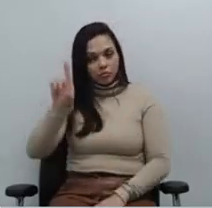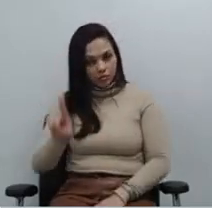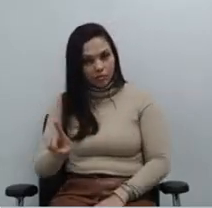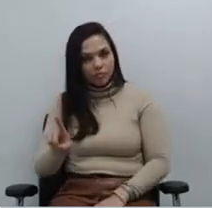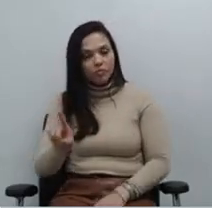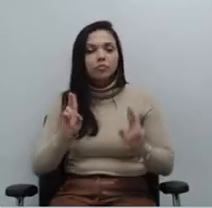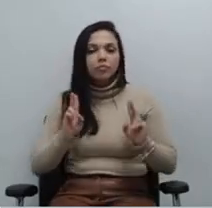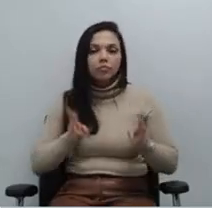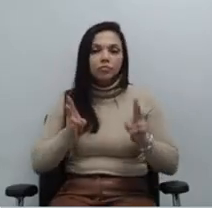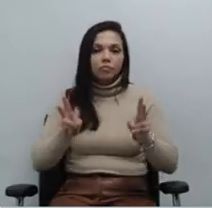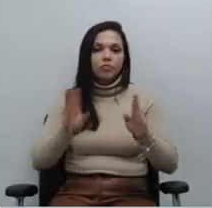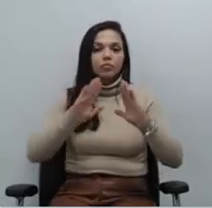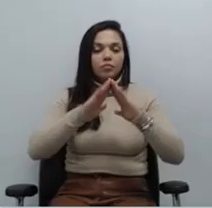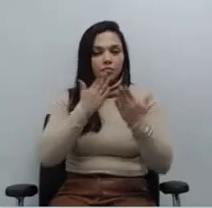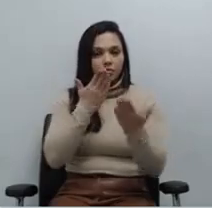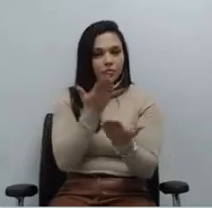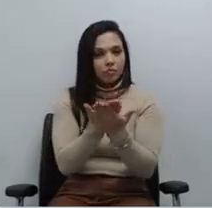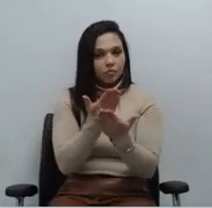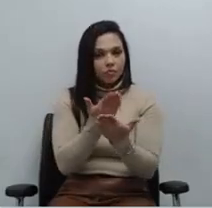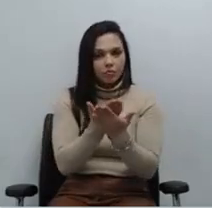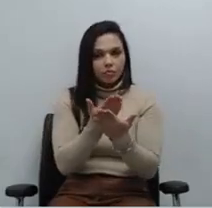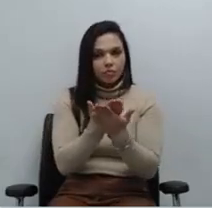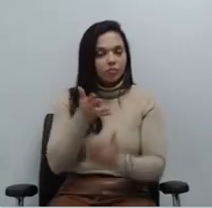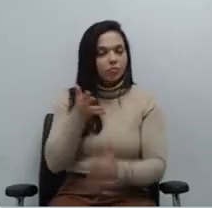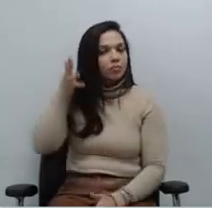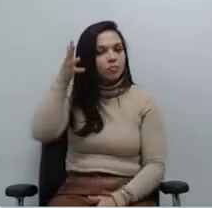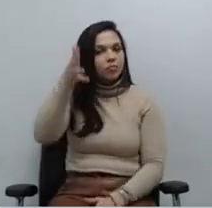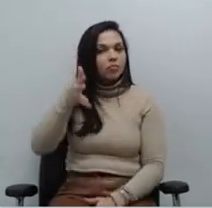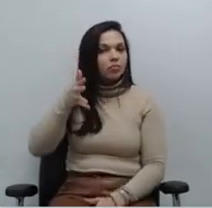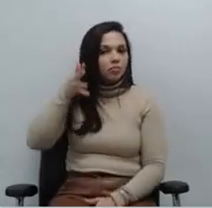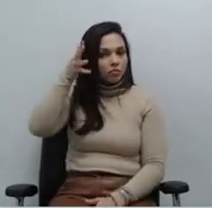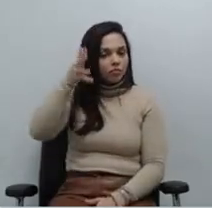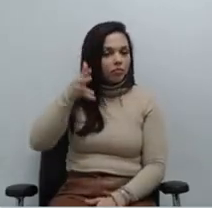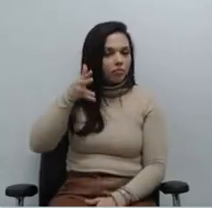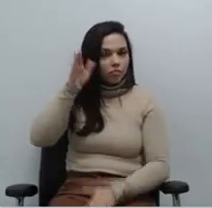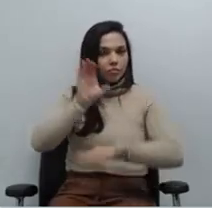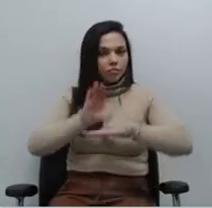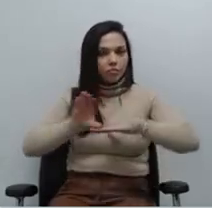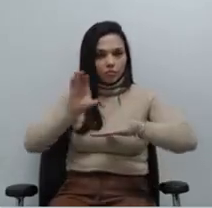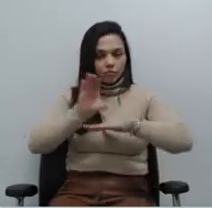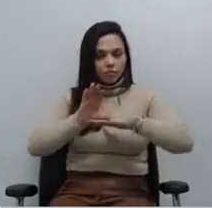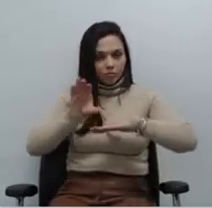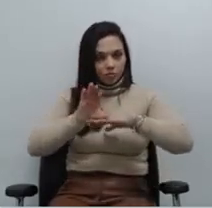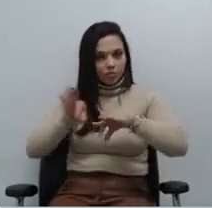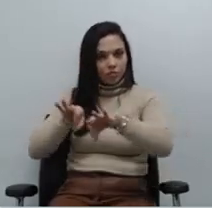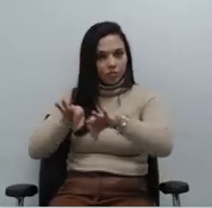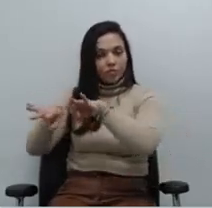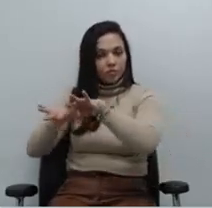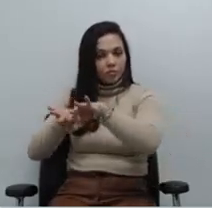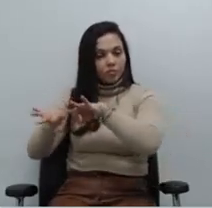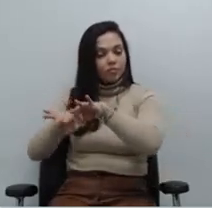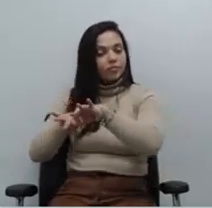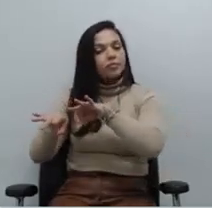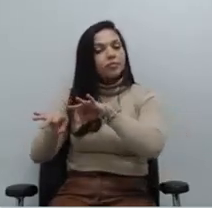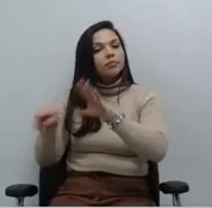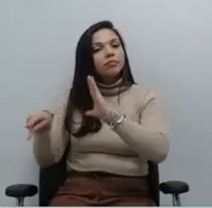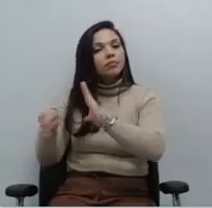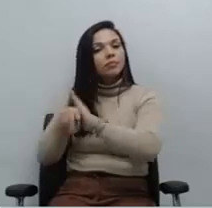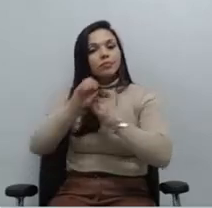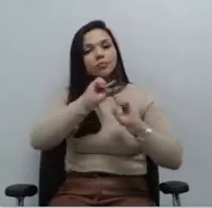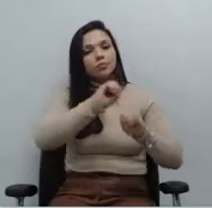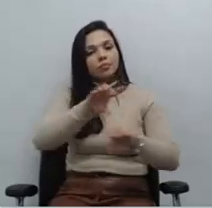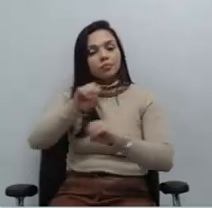os diretores da escola não ministrem mais aulas em cursos preparatórios, né, principalmente para a Defensoria Pública de São Paulo. Eu